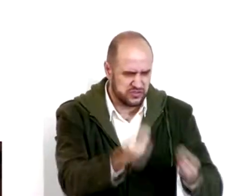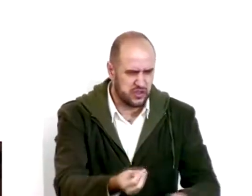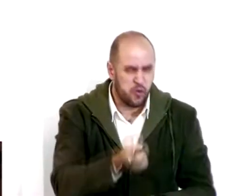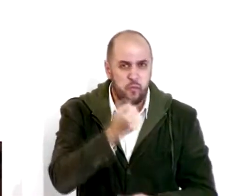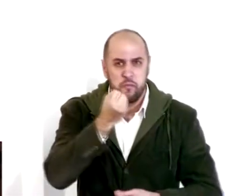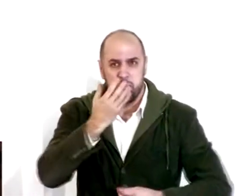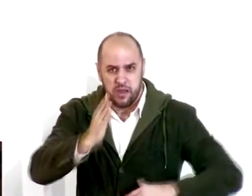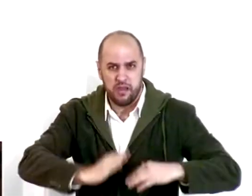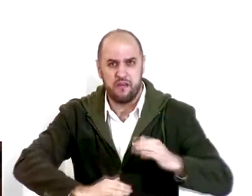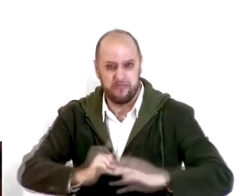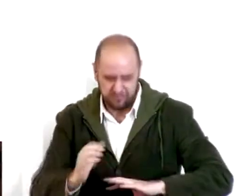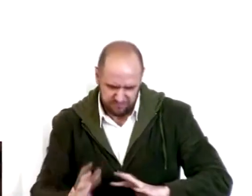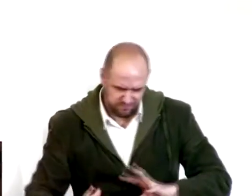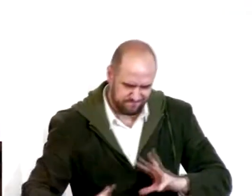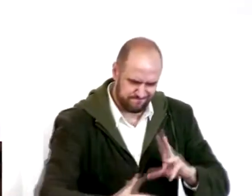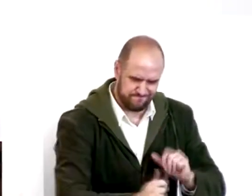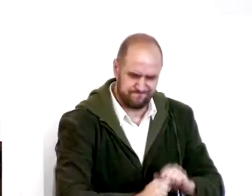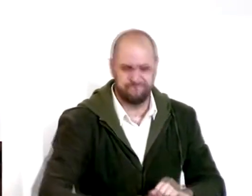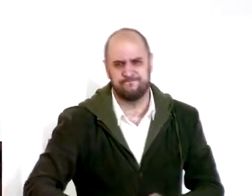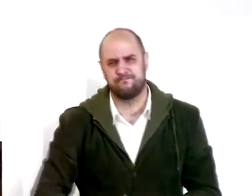bem sobre a face da terra,